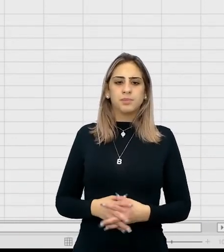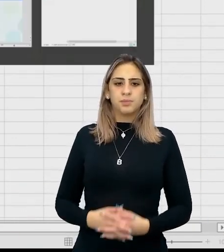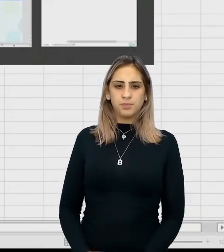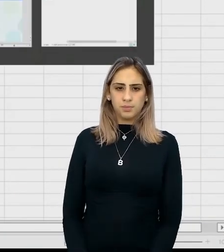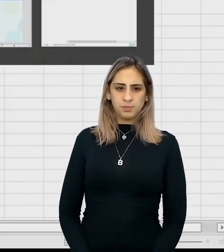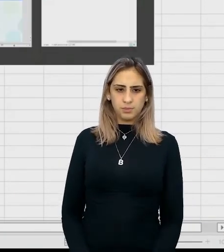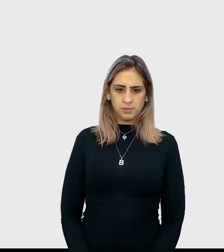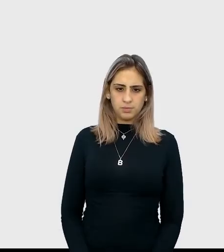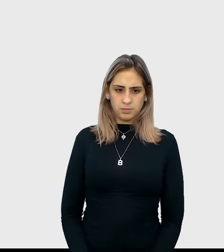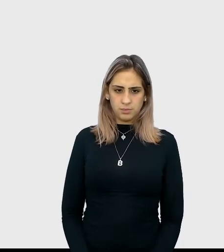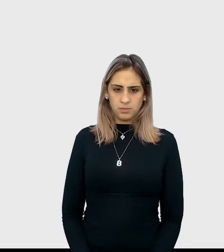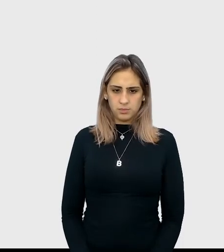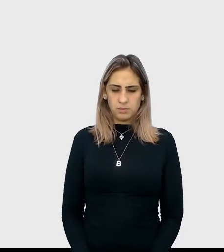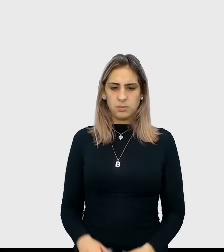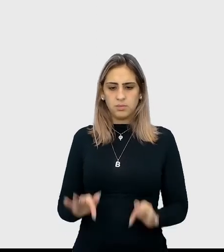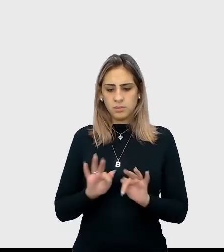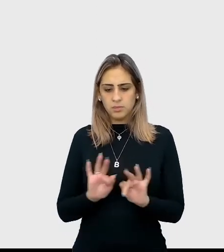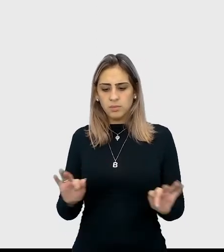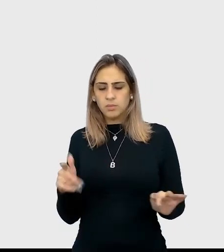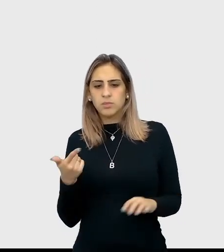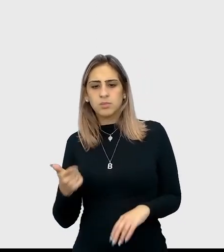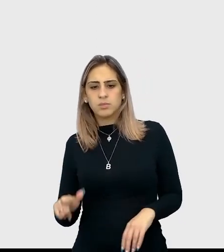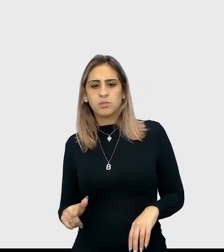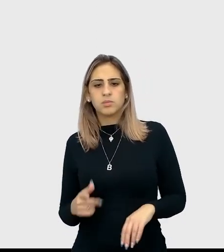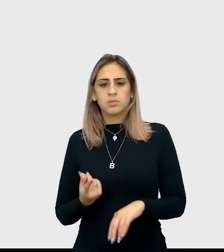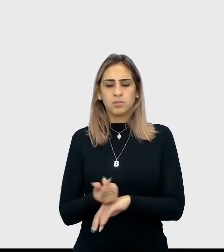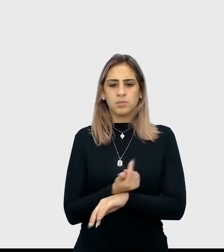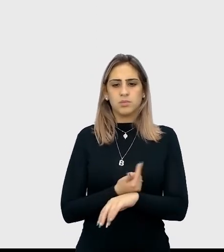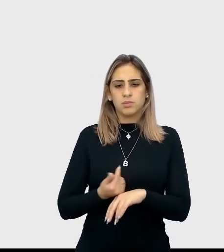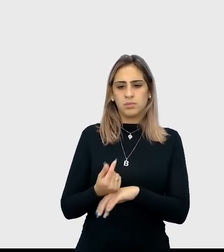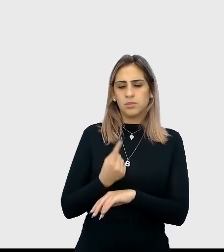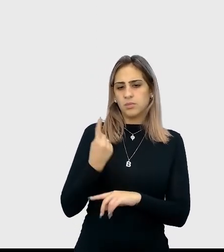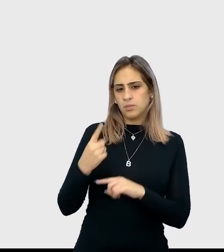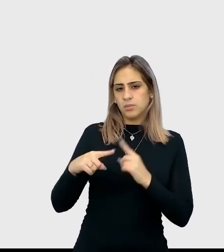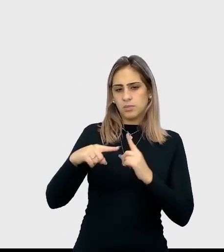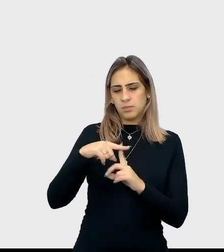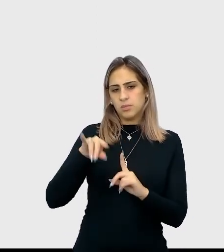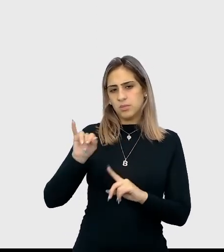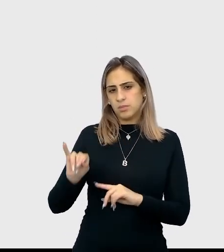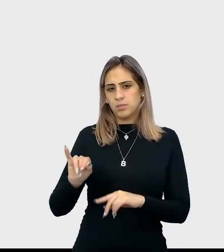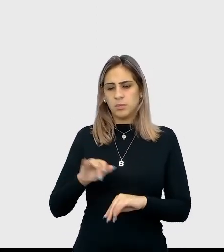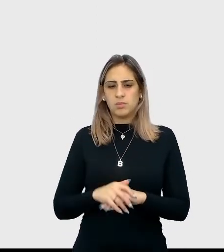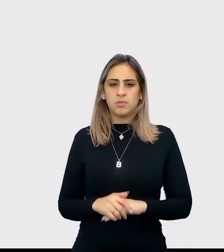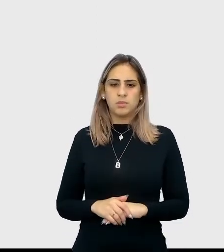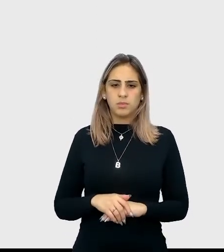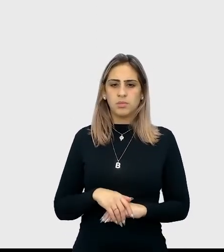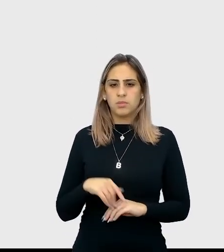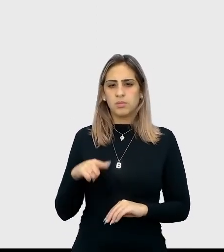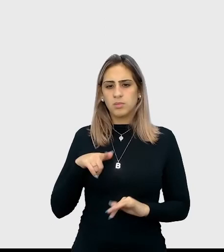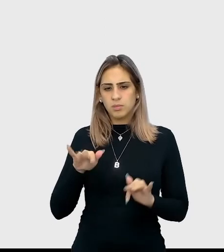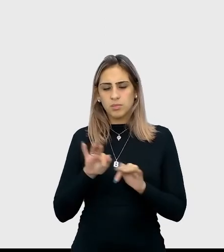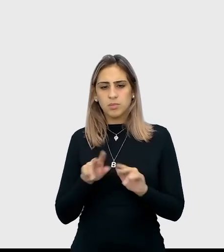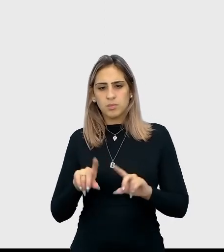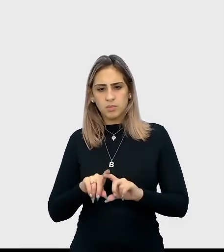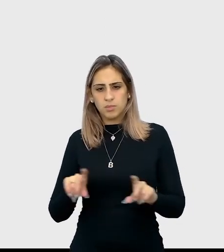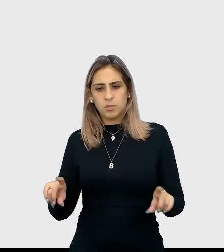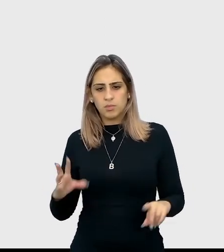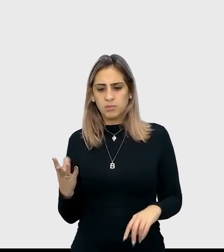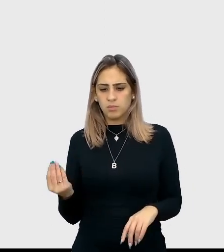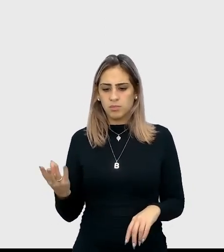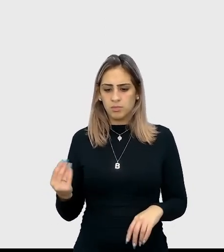Vou pegar a fórmula de novo. Vamos lá. Capital é 1 mais I, tá aqui, ó. Então, a gente está nessa fórmula aqui do